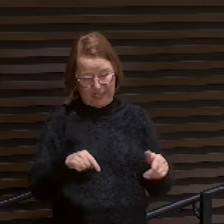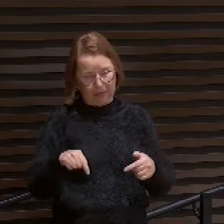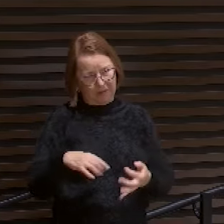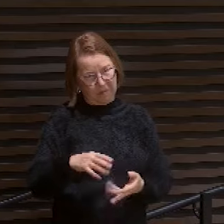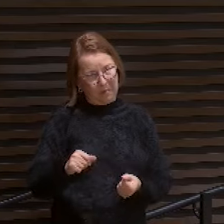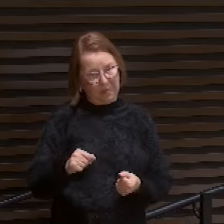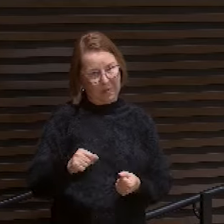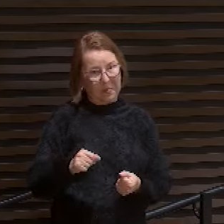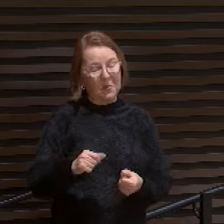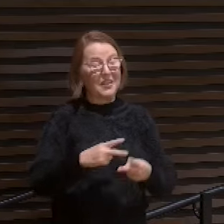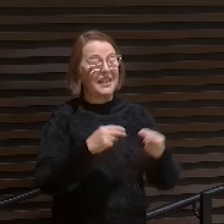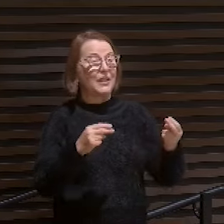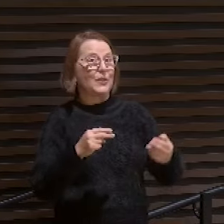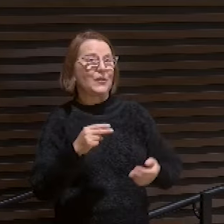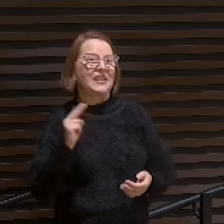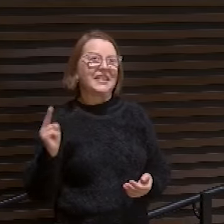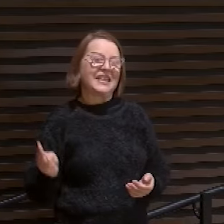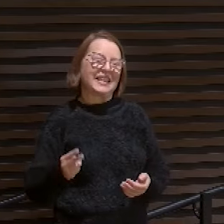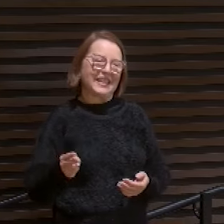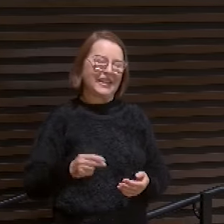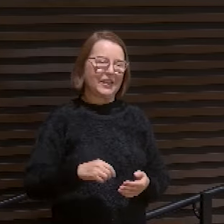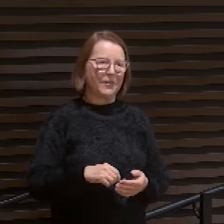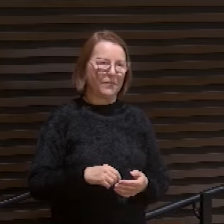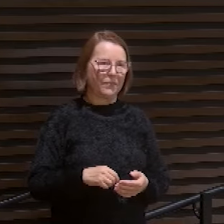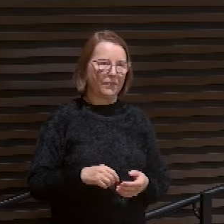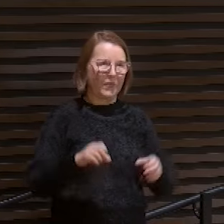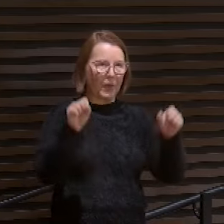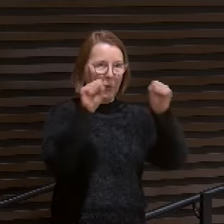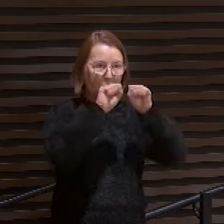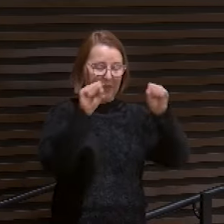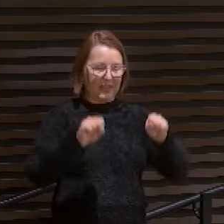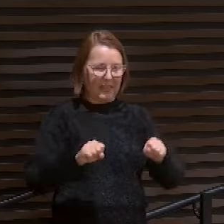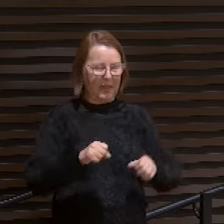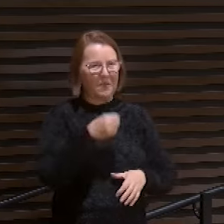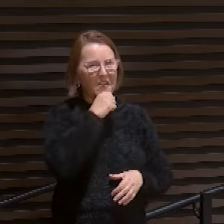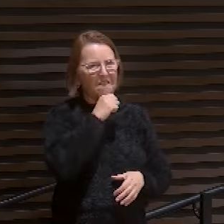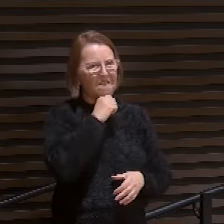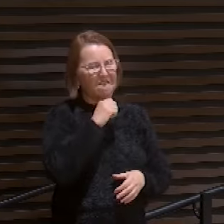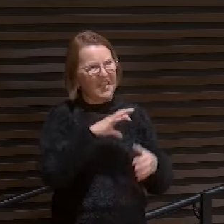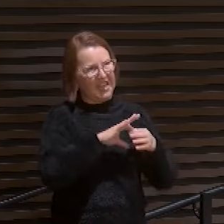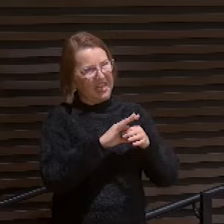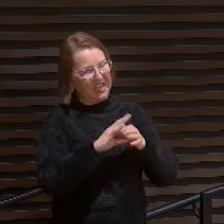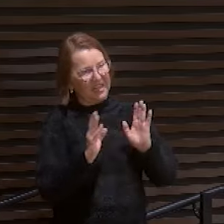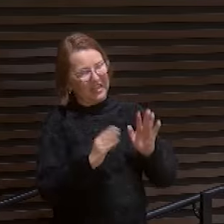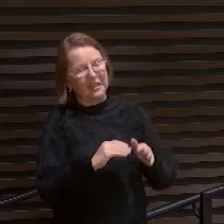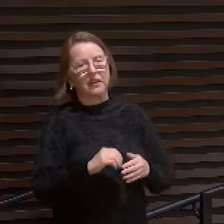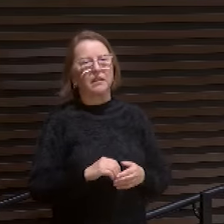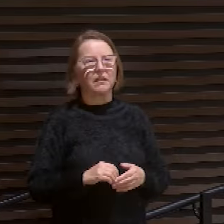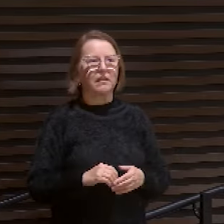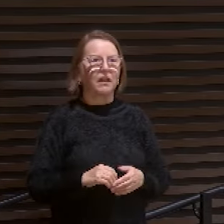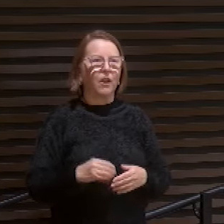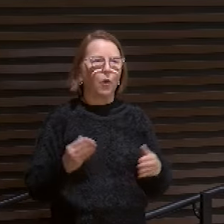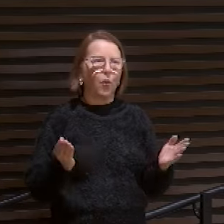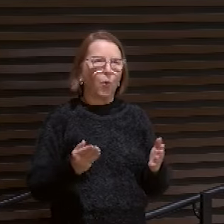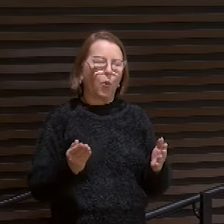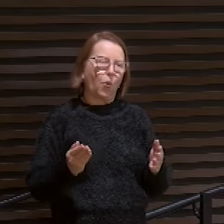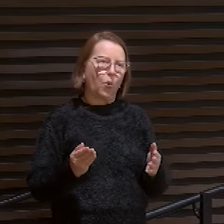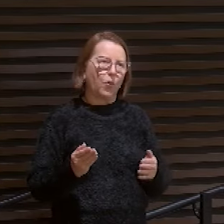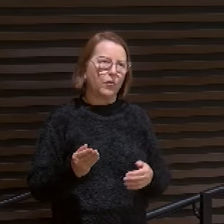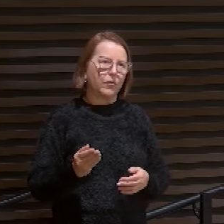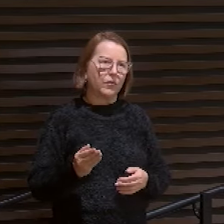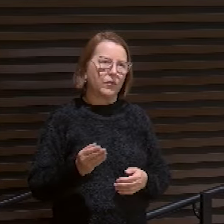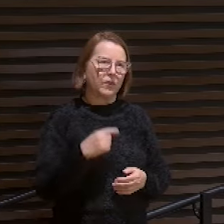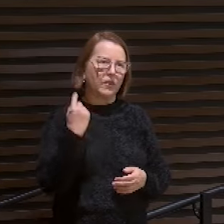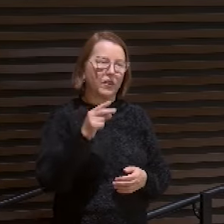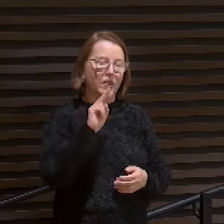velha aliança com uma grife da nova. Hoje em dia nós estamos vendo tantos judaizantes como no tempo